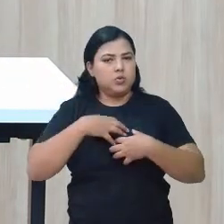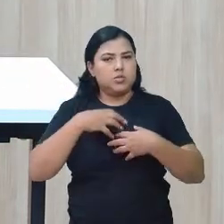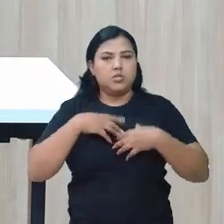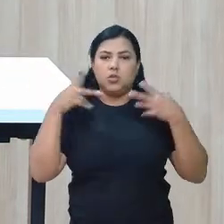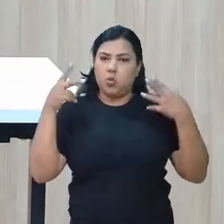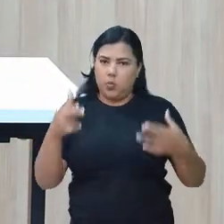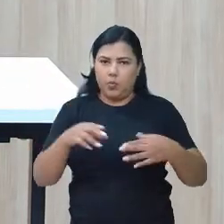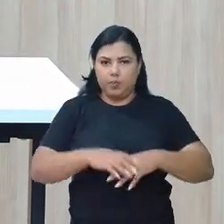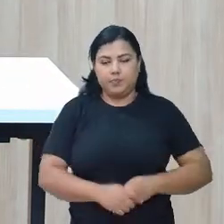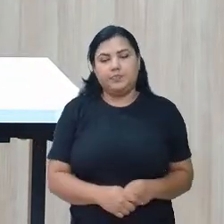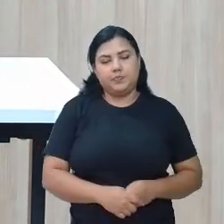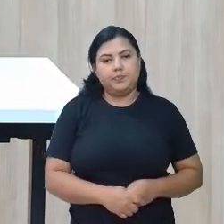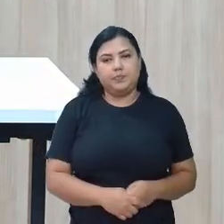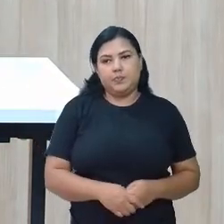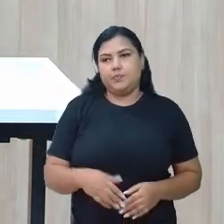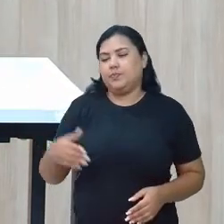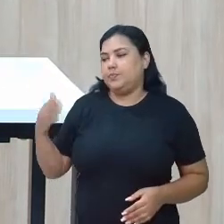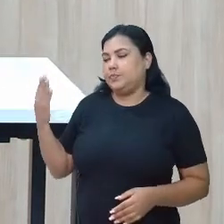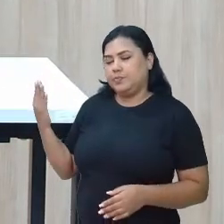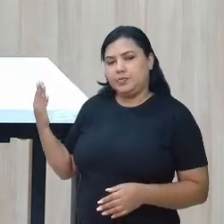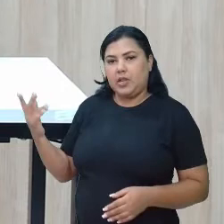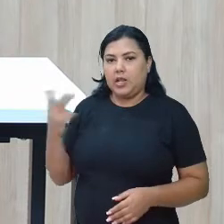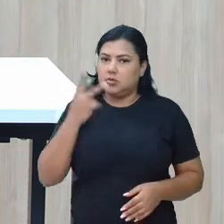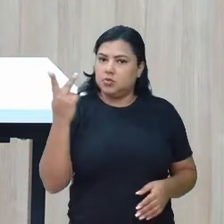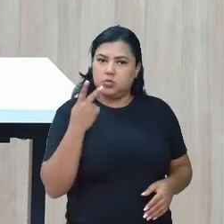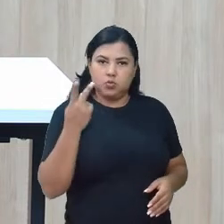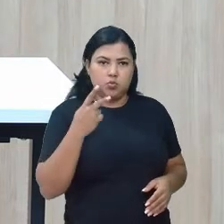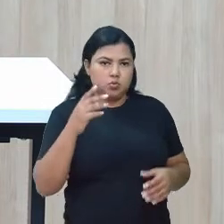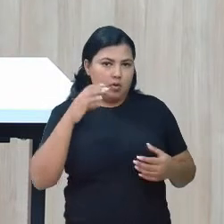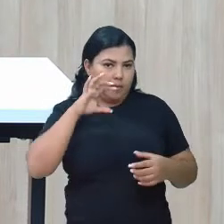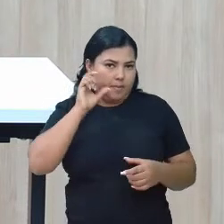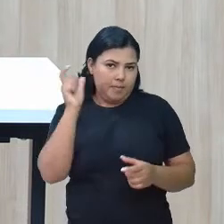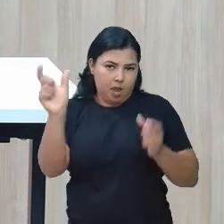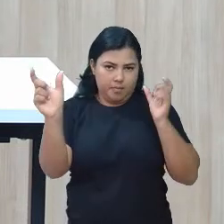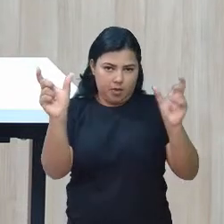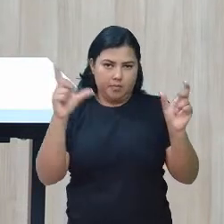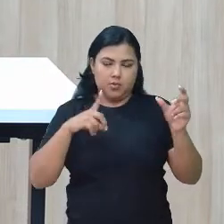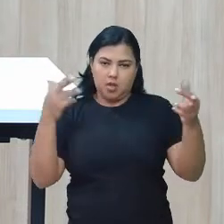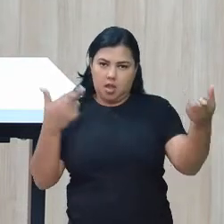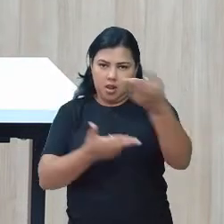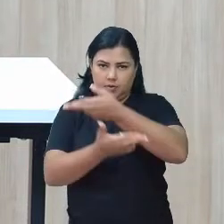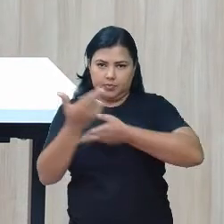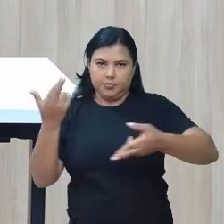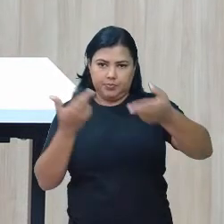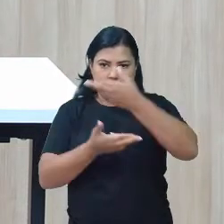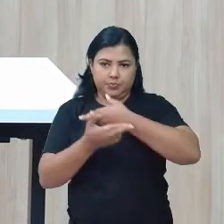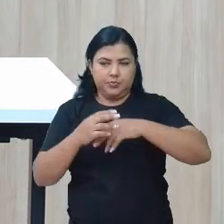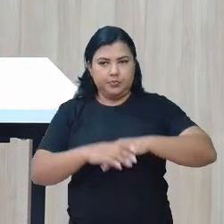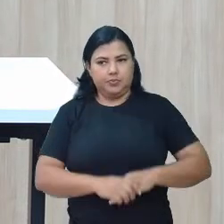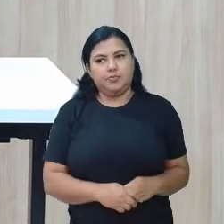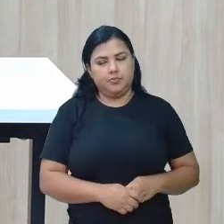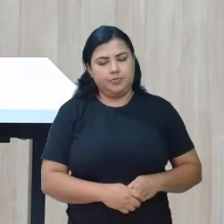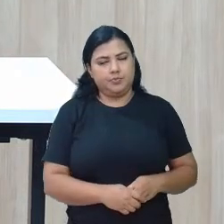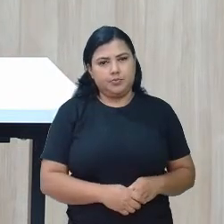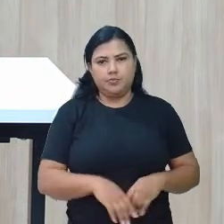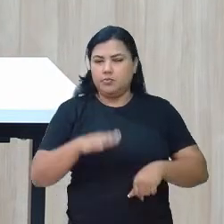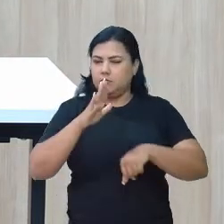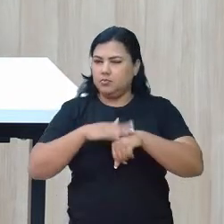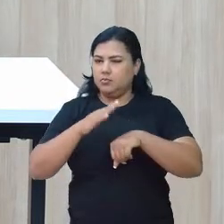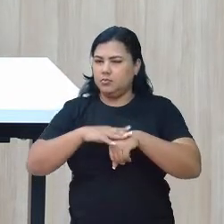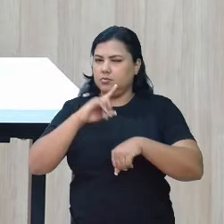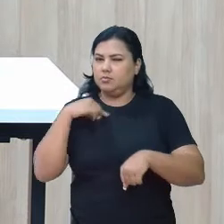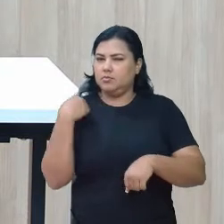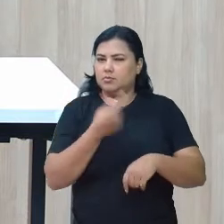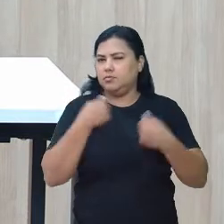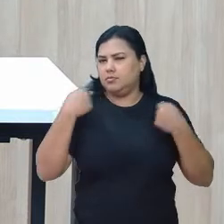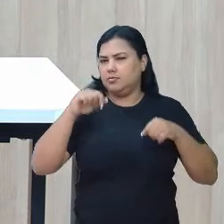No caso de equilíbrio e equação, a gente pode tentar usar essa relação, Lauriane. Simplesmente o seguinte, quando a gente precisar